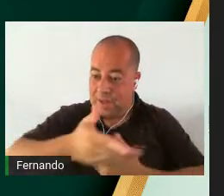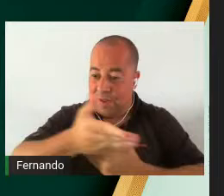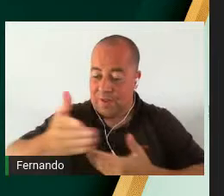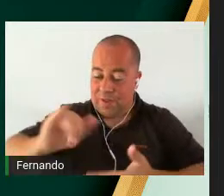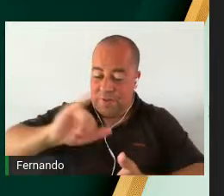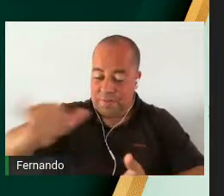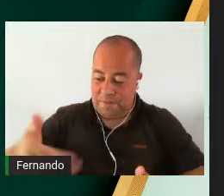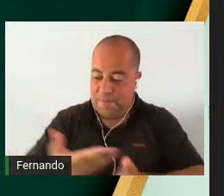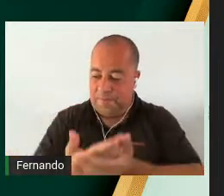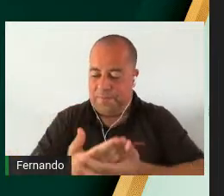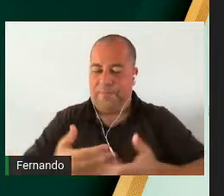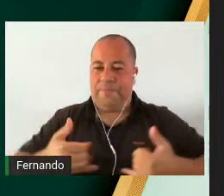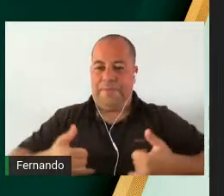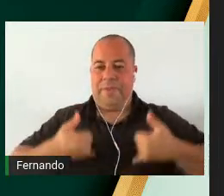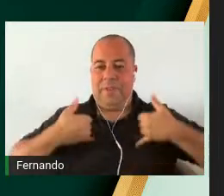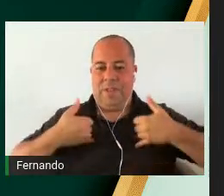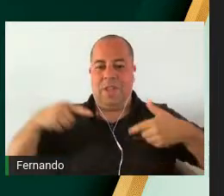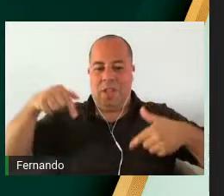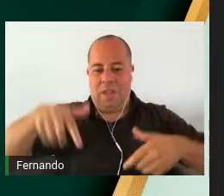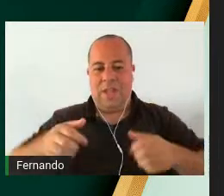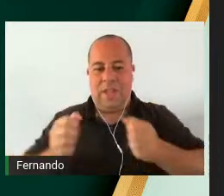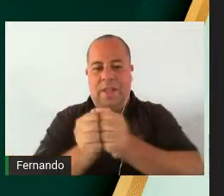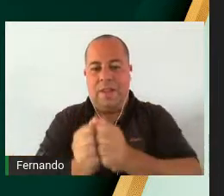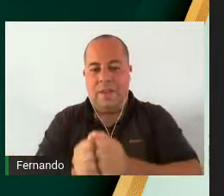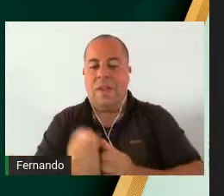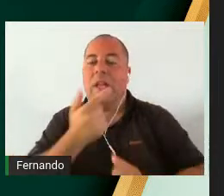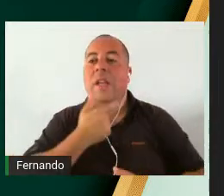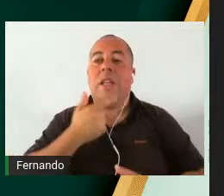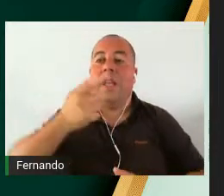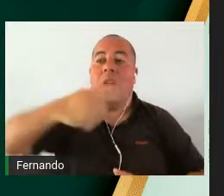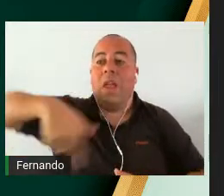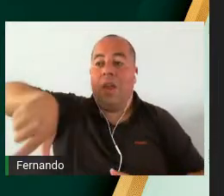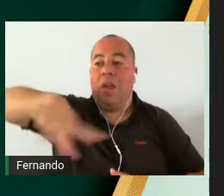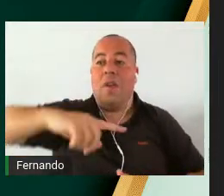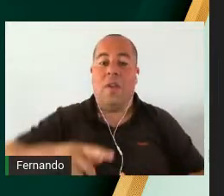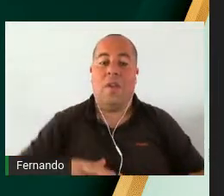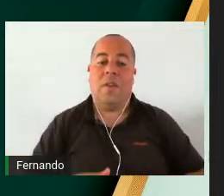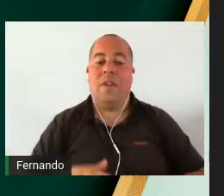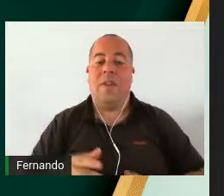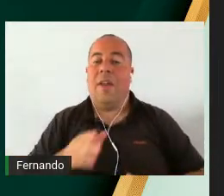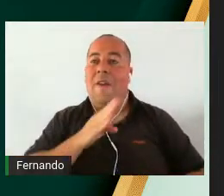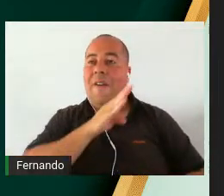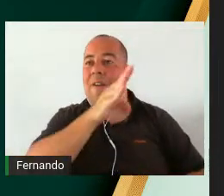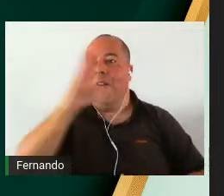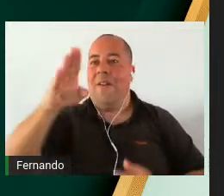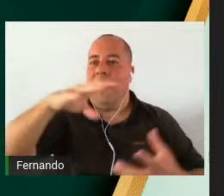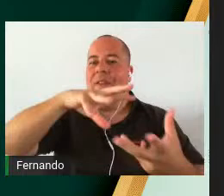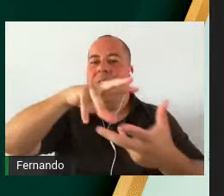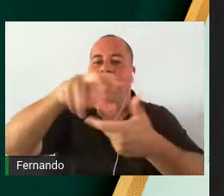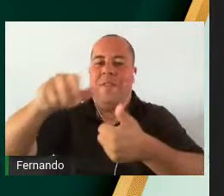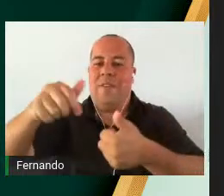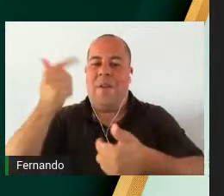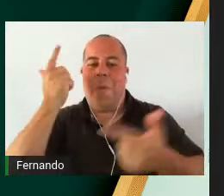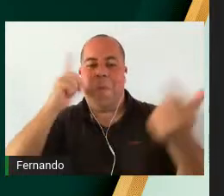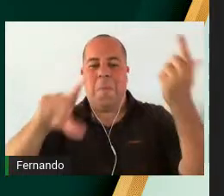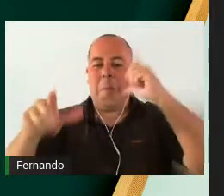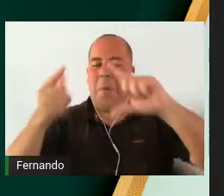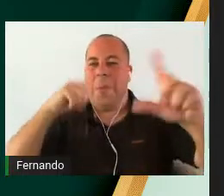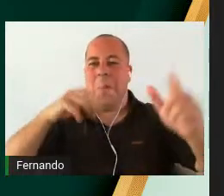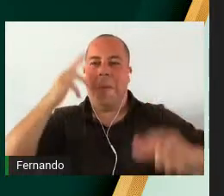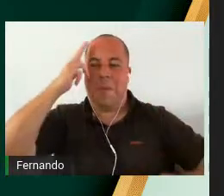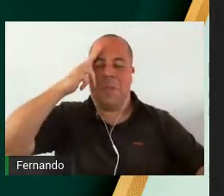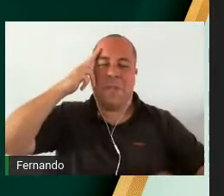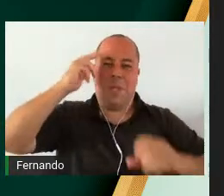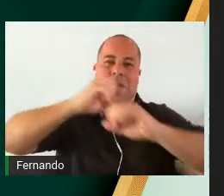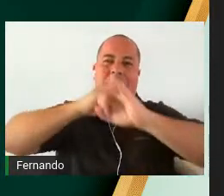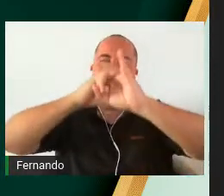oportunidade e a honra de estar aqui e desejo que vocês saiam pelo mundo em busca de concretude de seus sonhos, voem